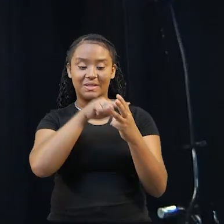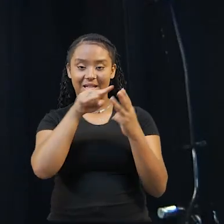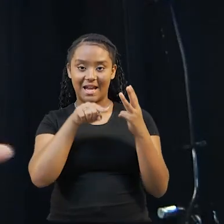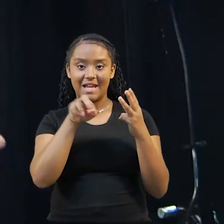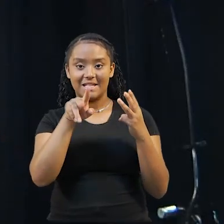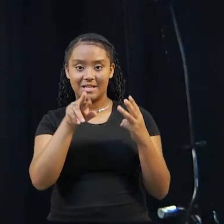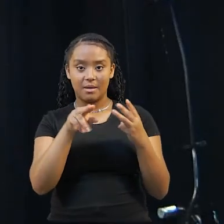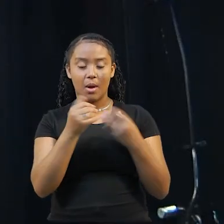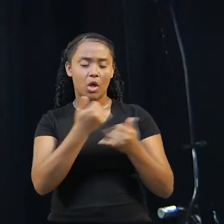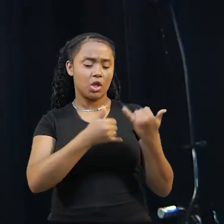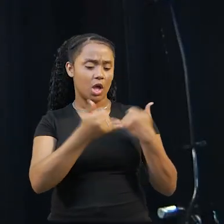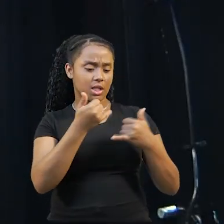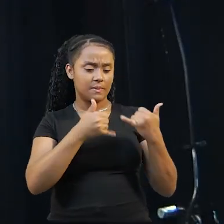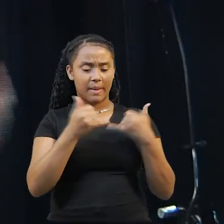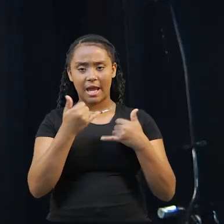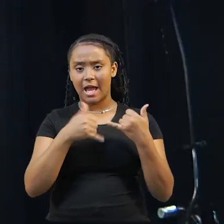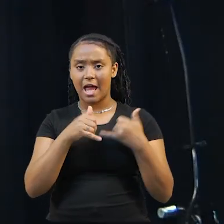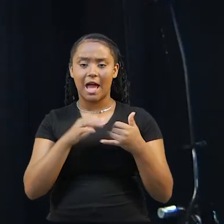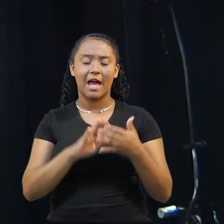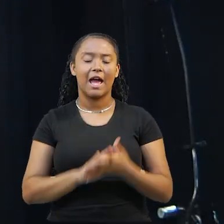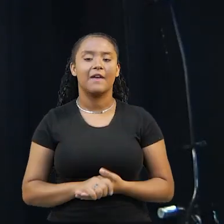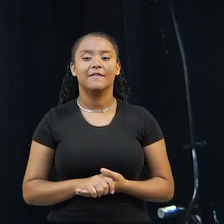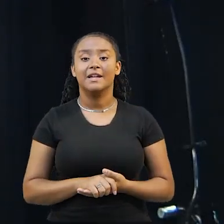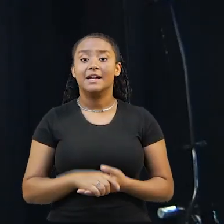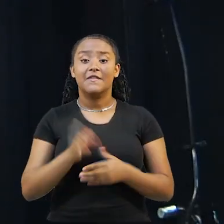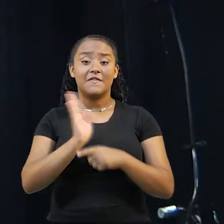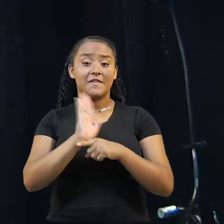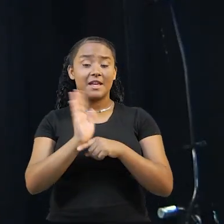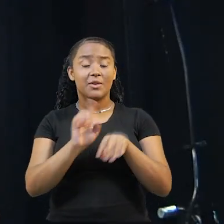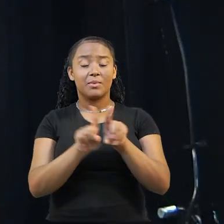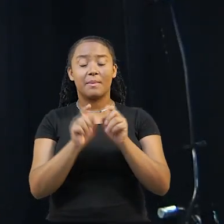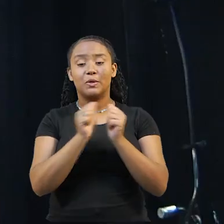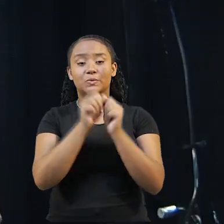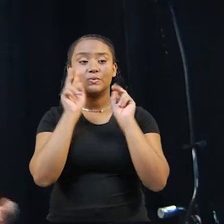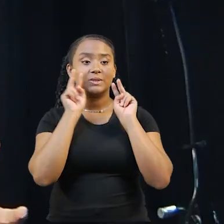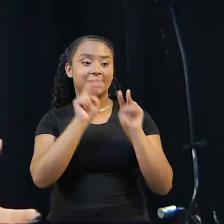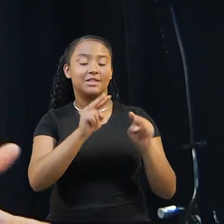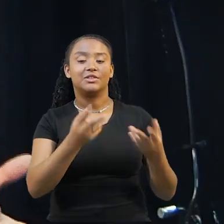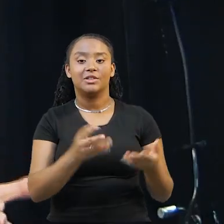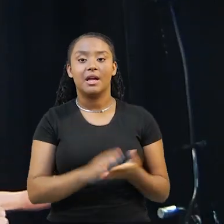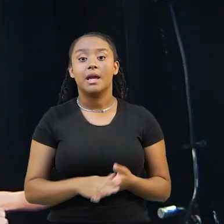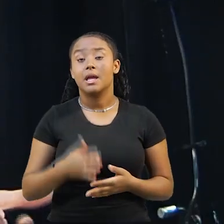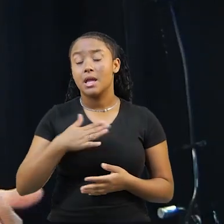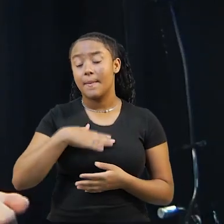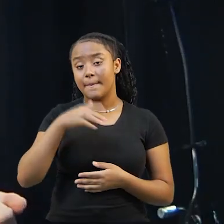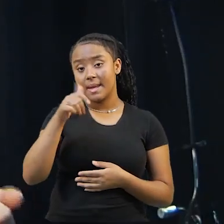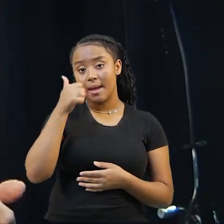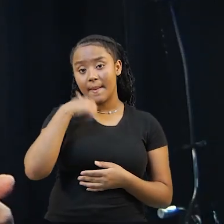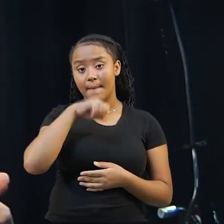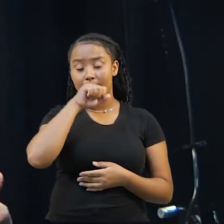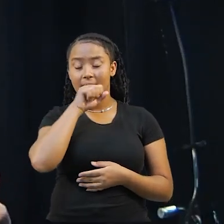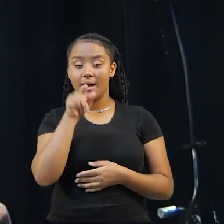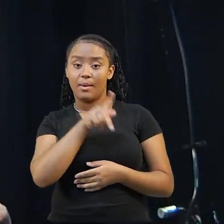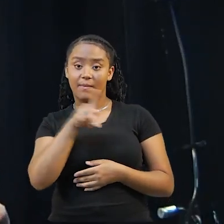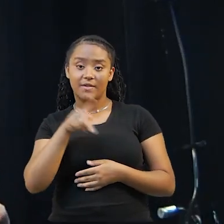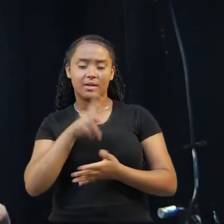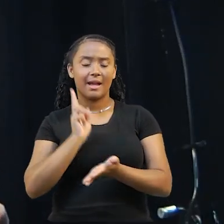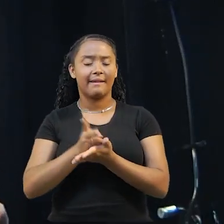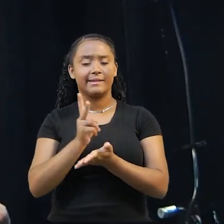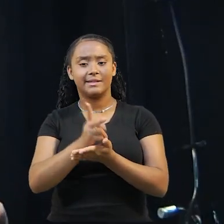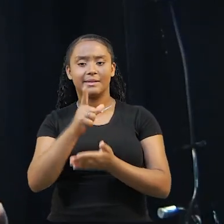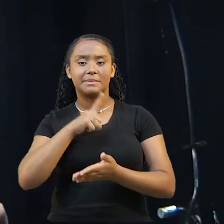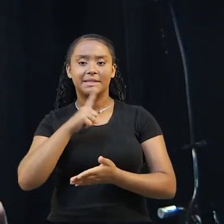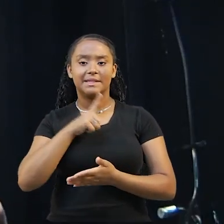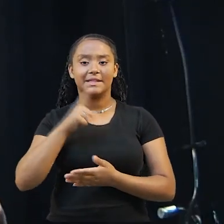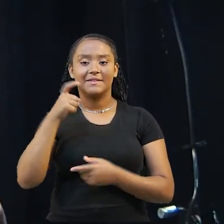coisa, a gente conseguia jogar jogo sozinhos. A gente assistia muito filme. E a minha mãe, por ser professora, ela sempre teve muito essa